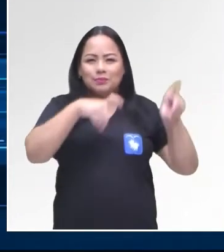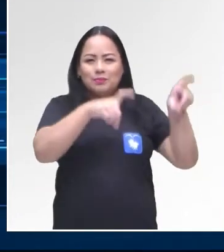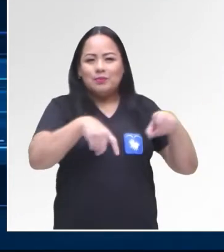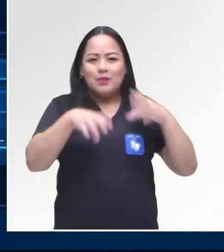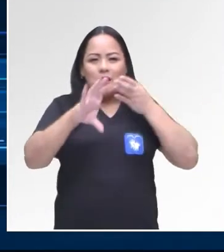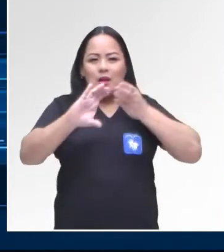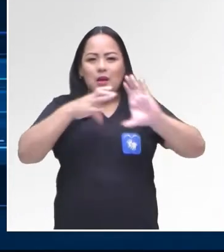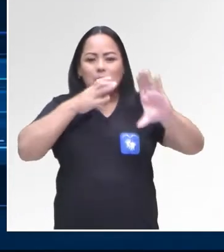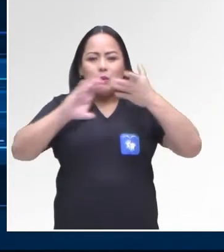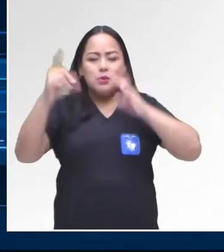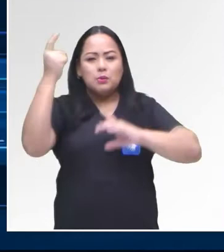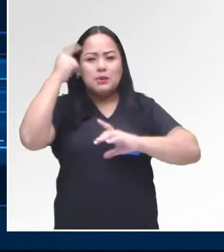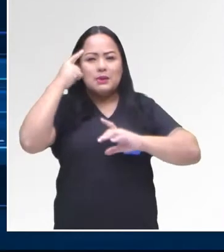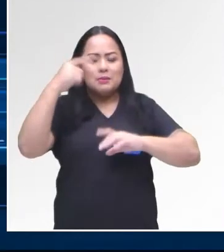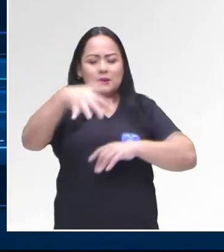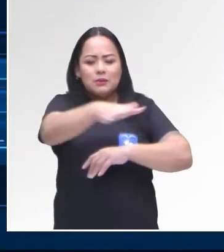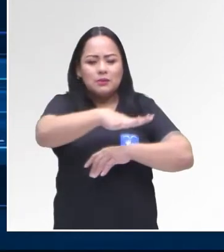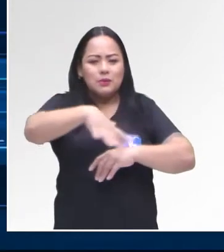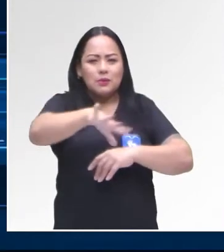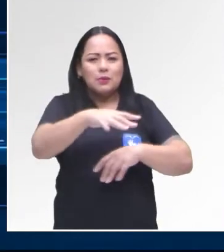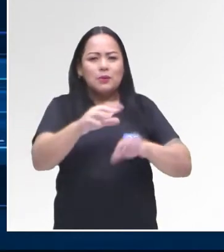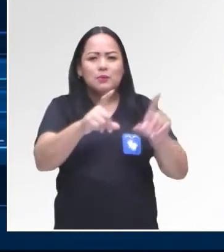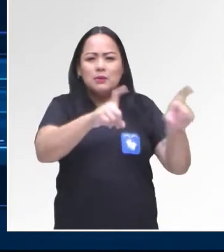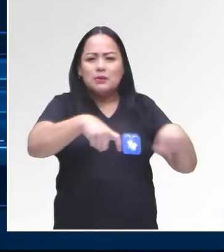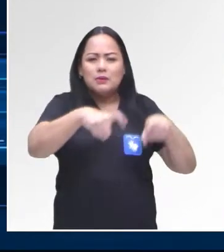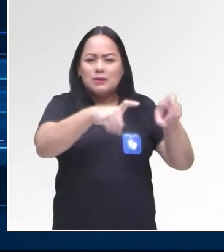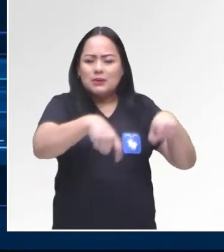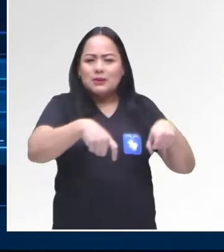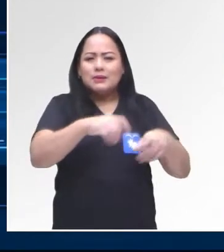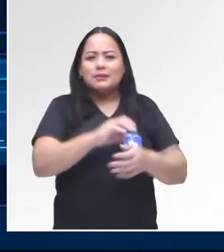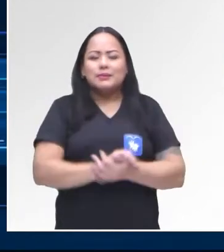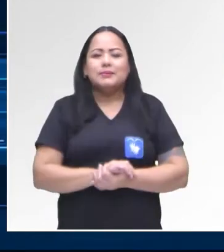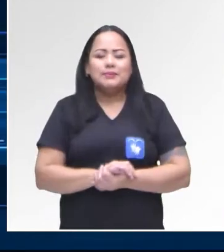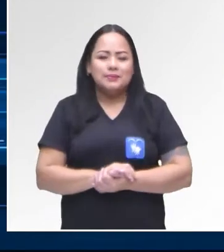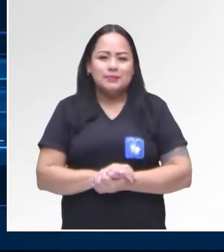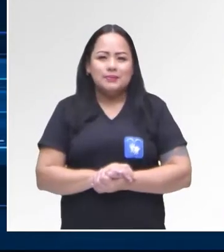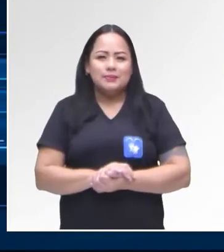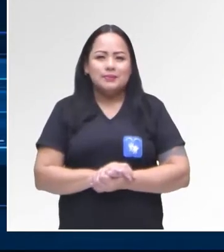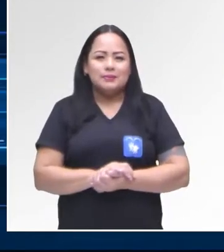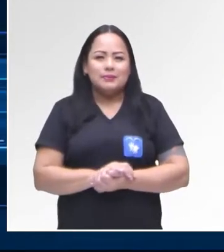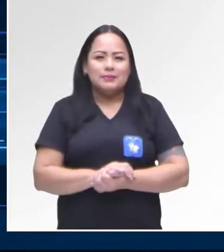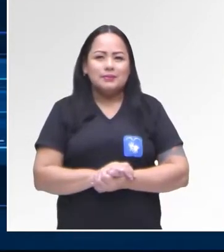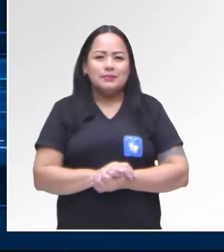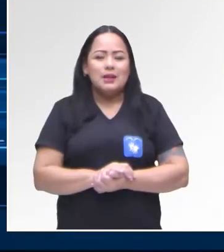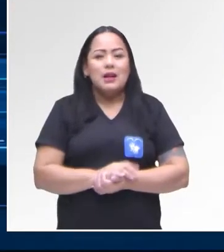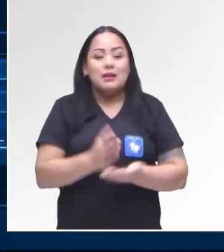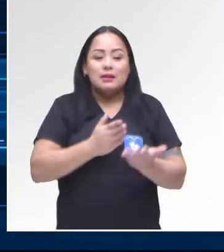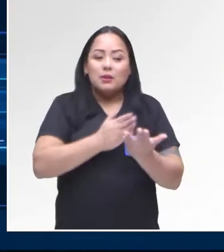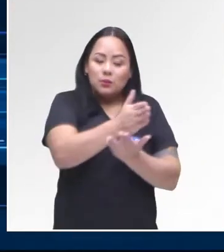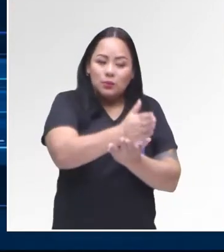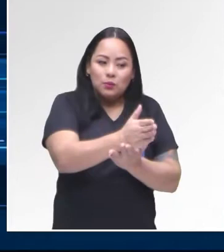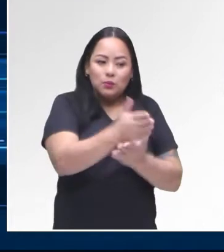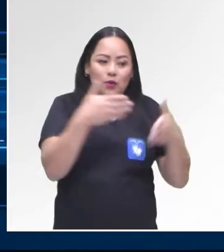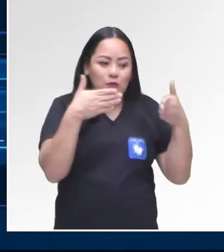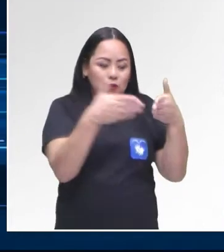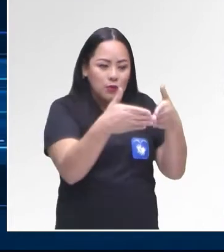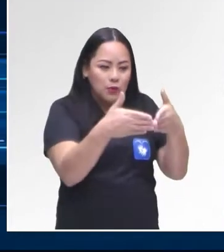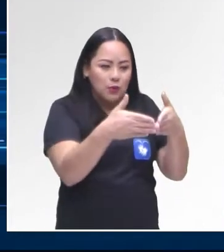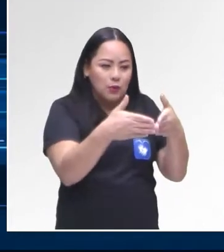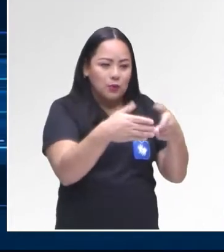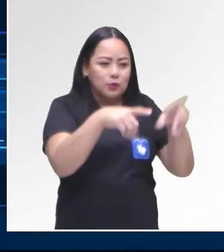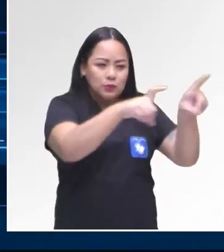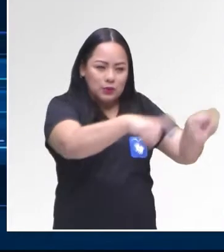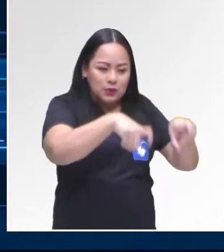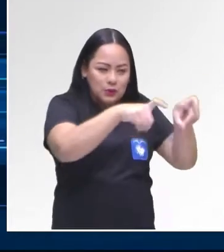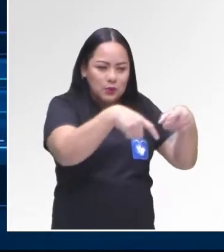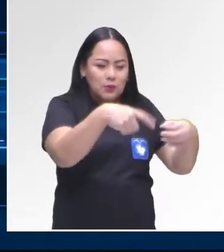mais aquele pensado no campo, não o sertanejo universitário. O universitário é mais a ação da cidade, não é? Ou aquele rapaz que é do campo